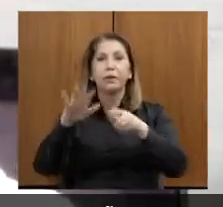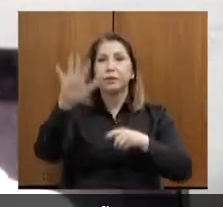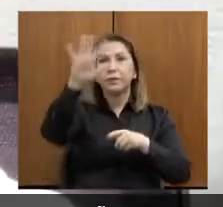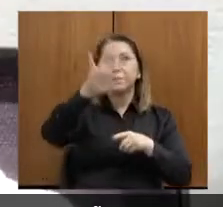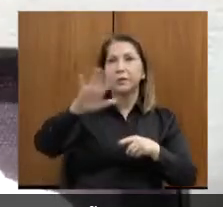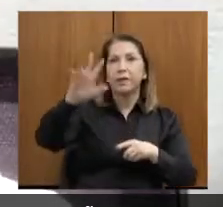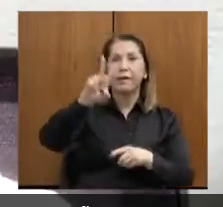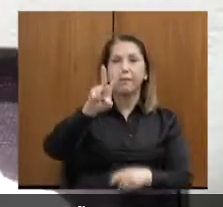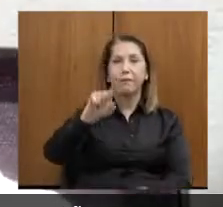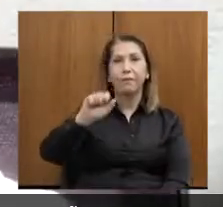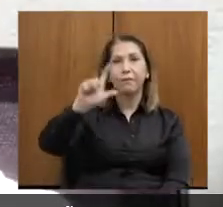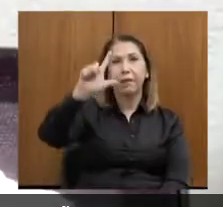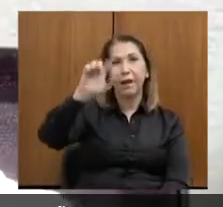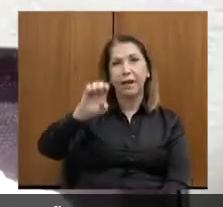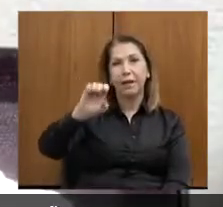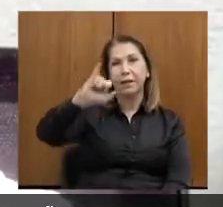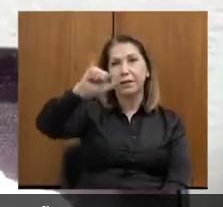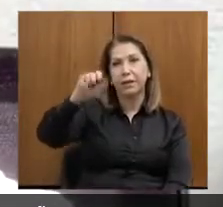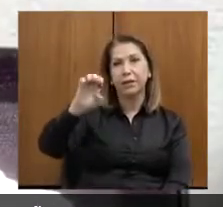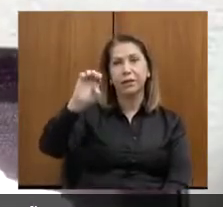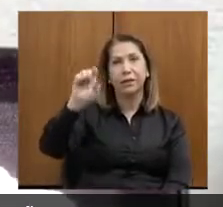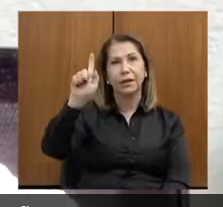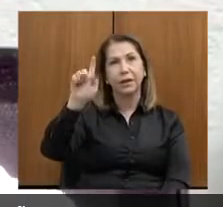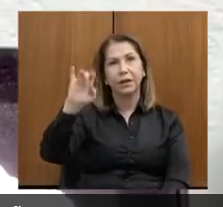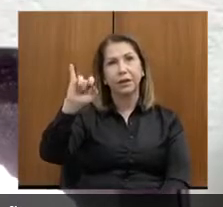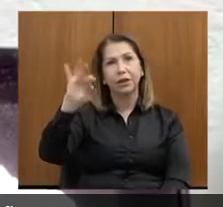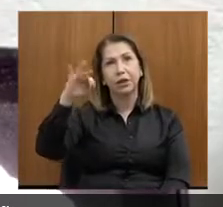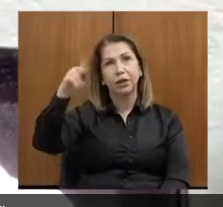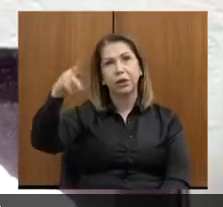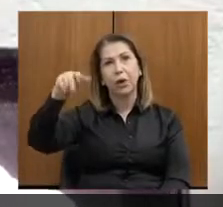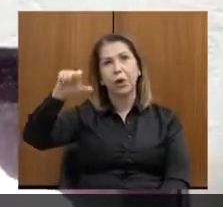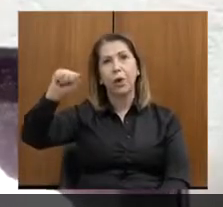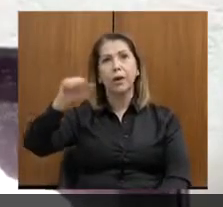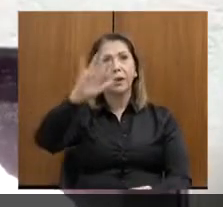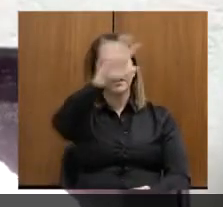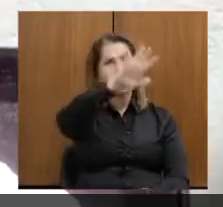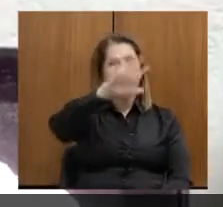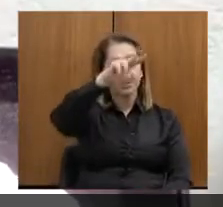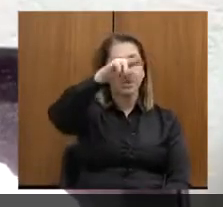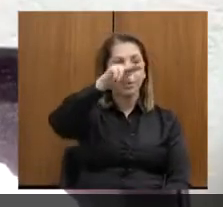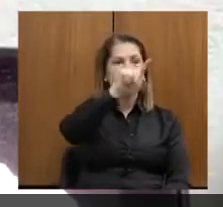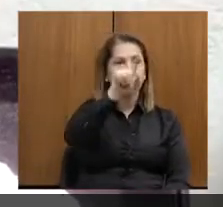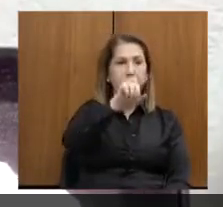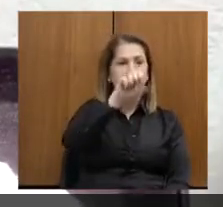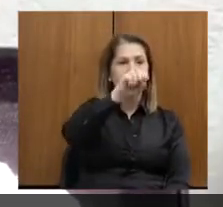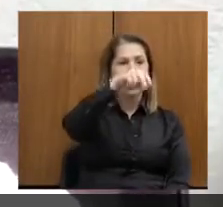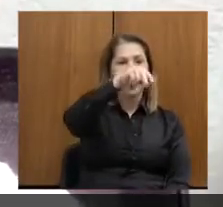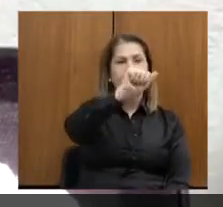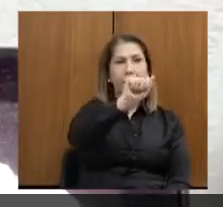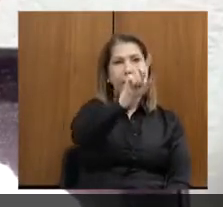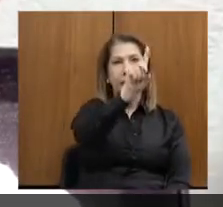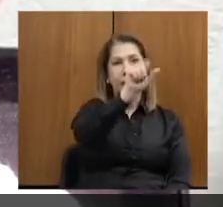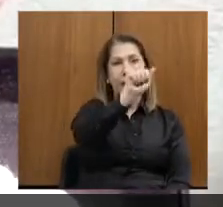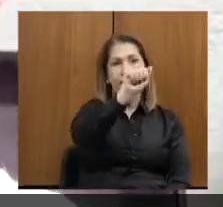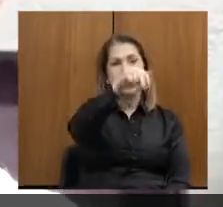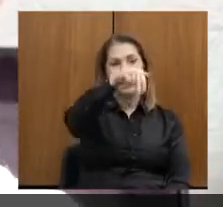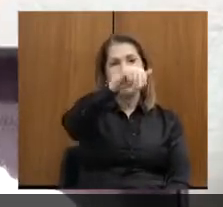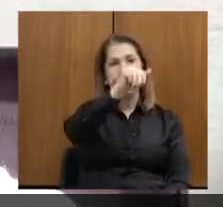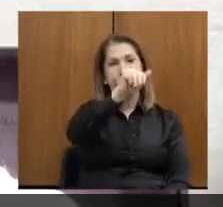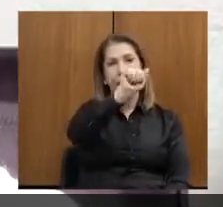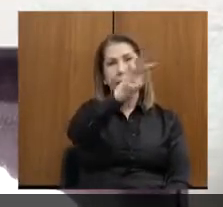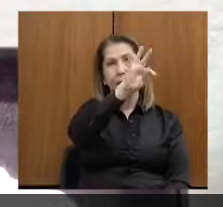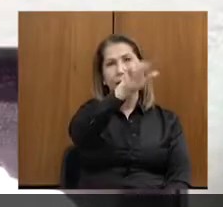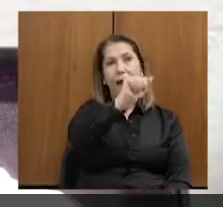de todas as regiões do Estado né de Minas Gerais na Zona da Mata os quilombos que